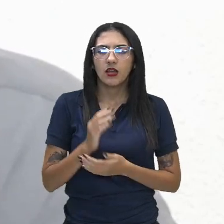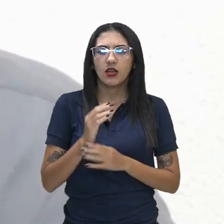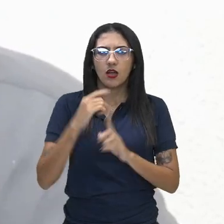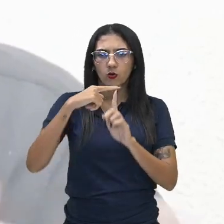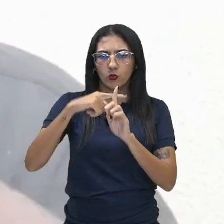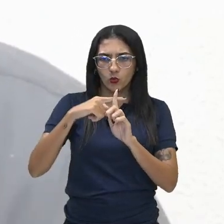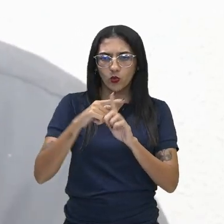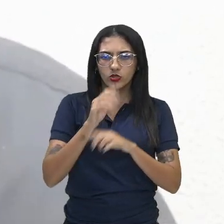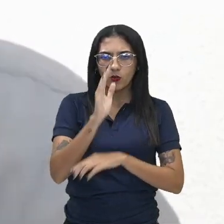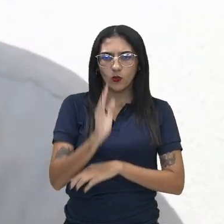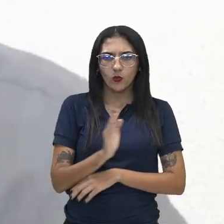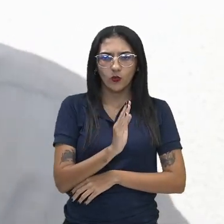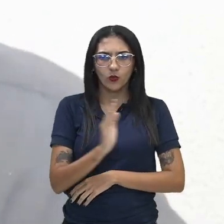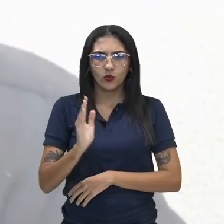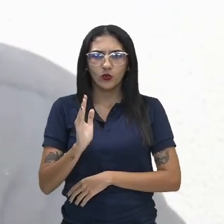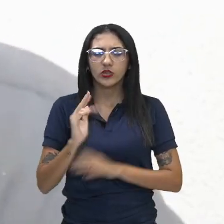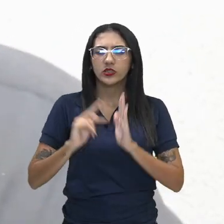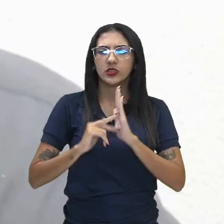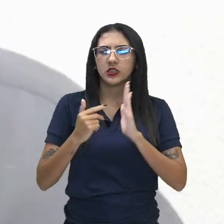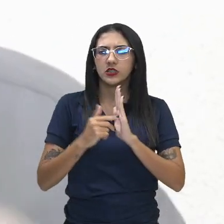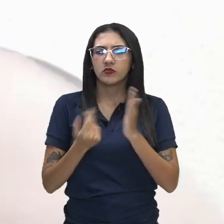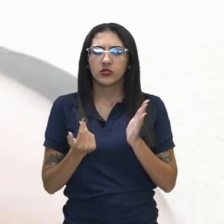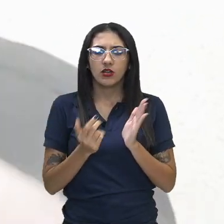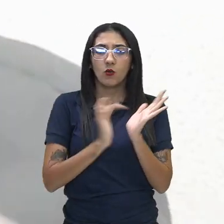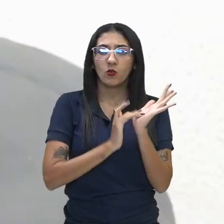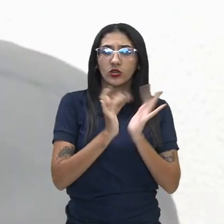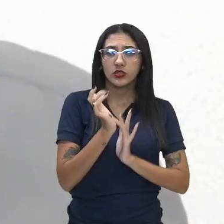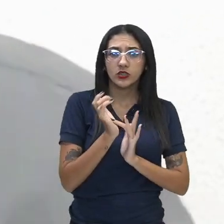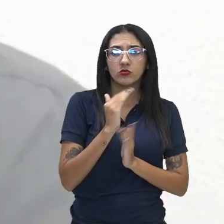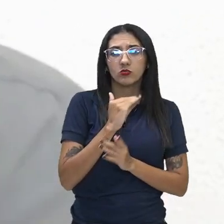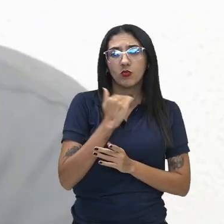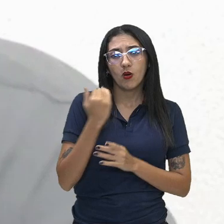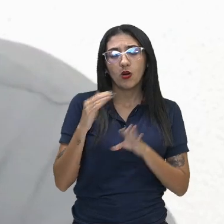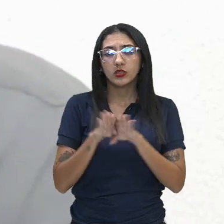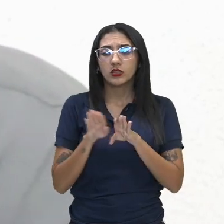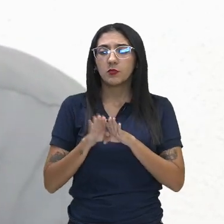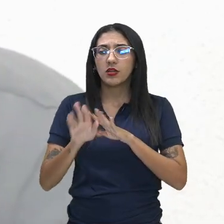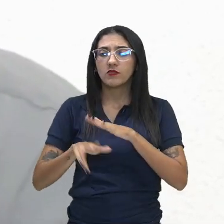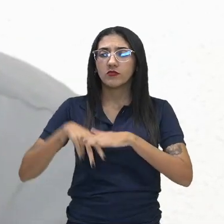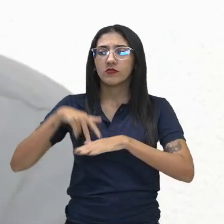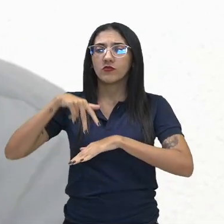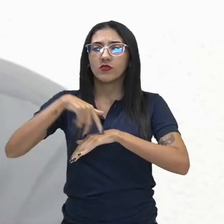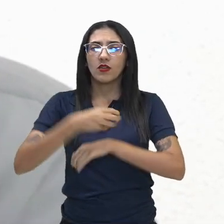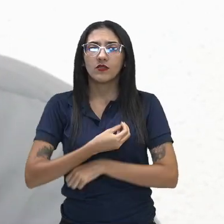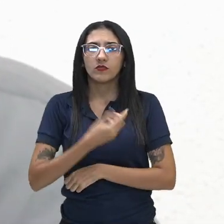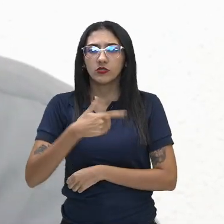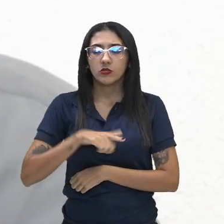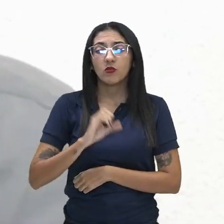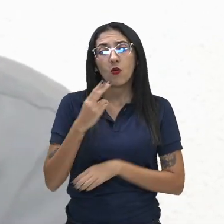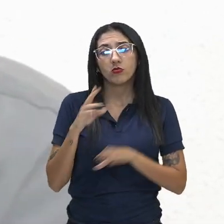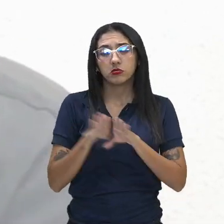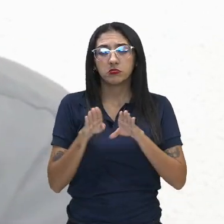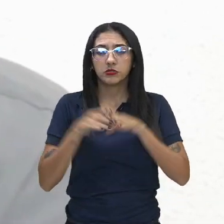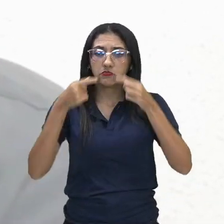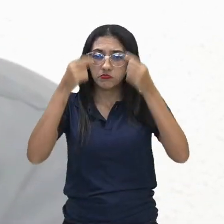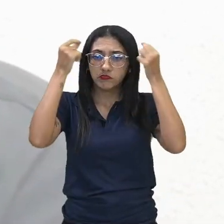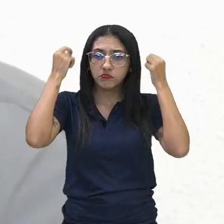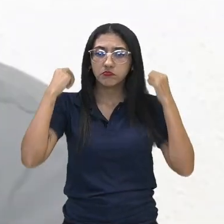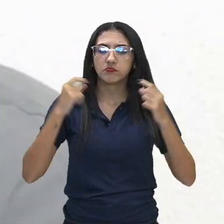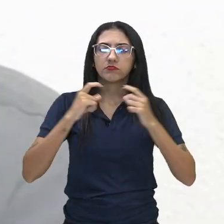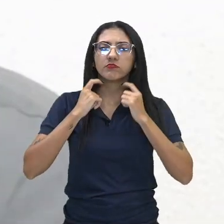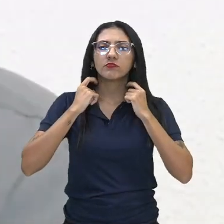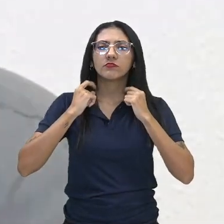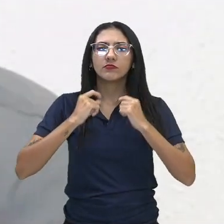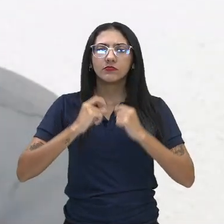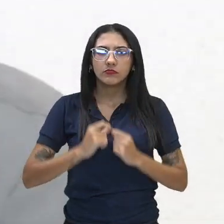coisas, desde a morte de Cristo até mesmo a ressurreição. Uma guia no seu pescoço pode comunicar também a